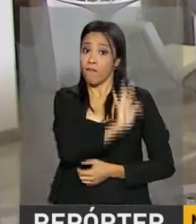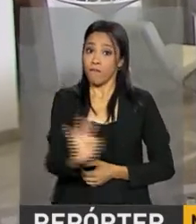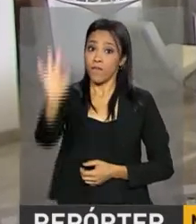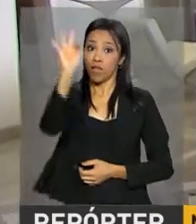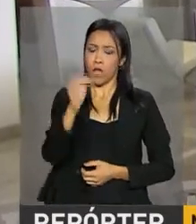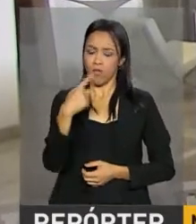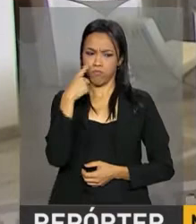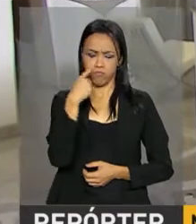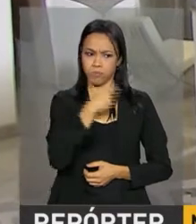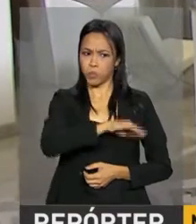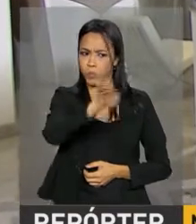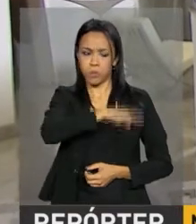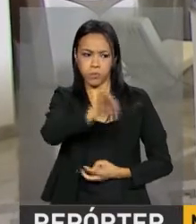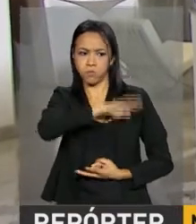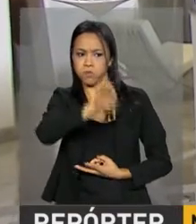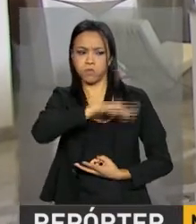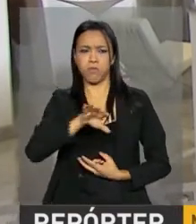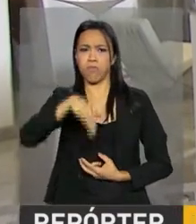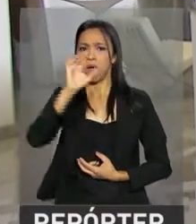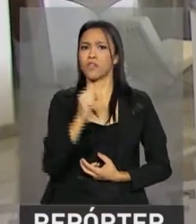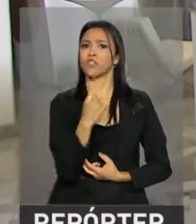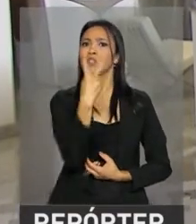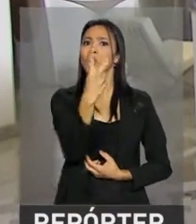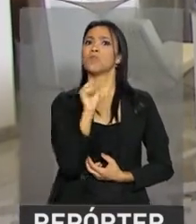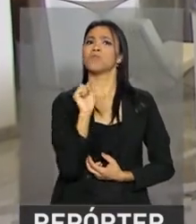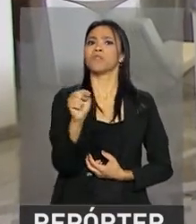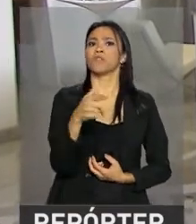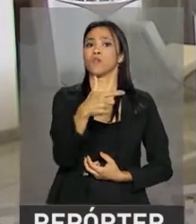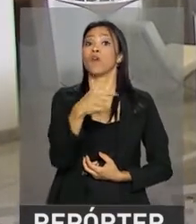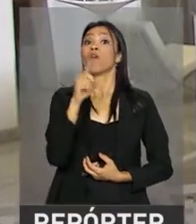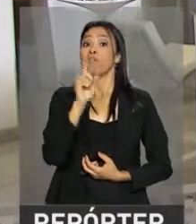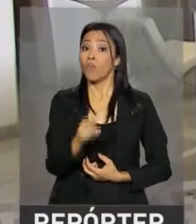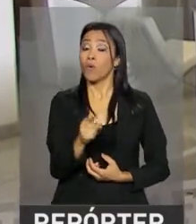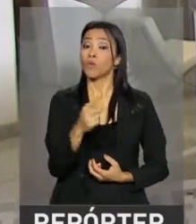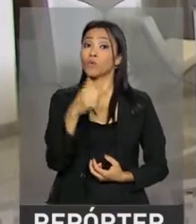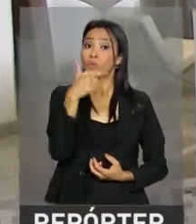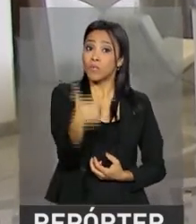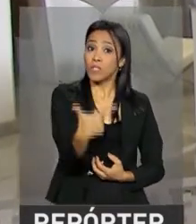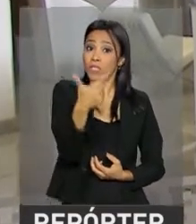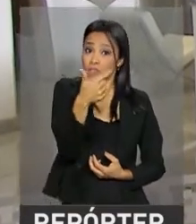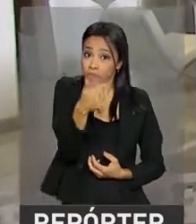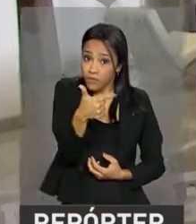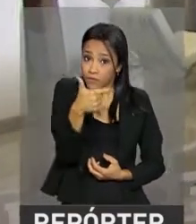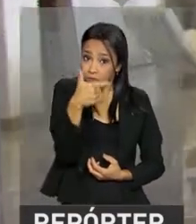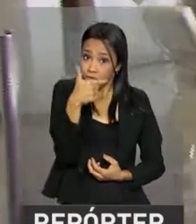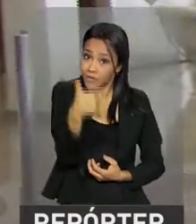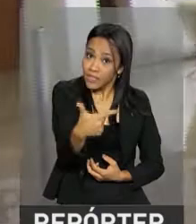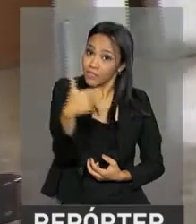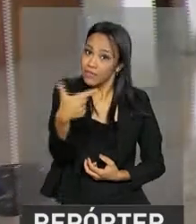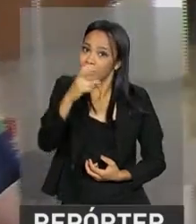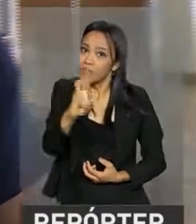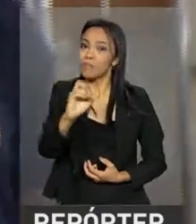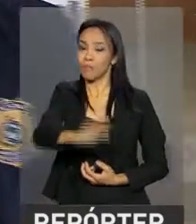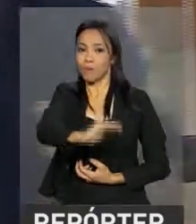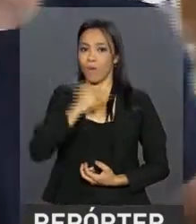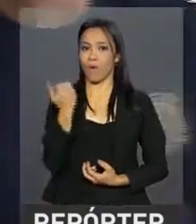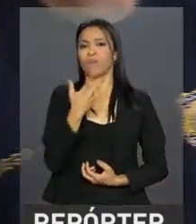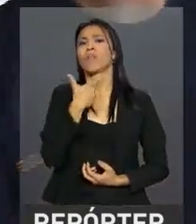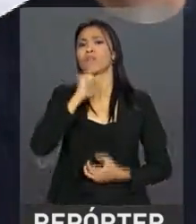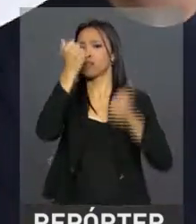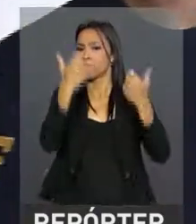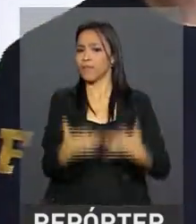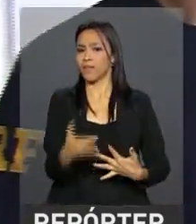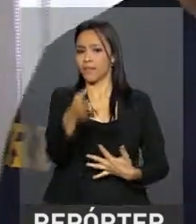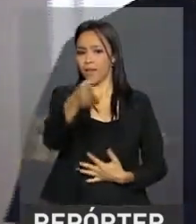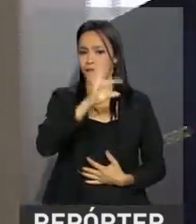de 2.700 acidentes. Foram 225 mortos. Quem dá mais detalhes sobre a operação é o porta-voz